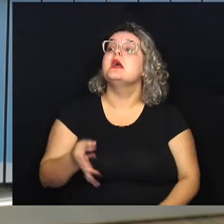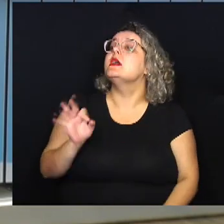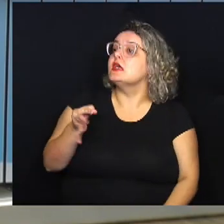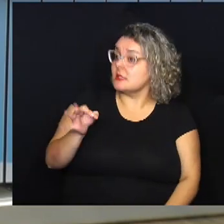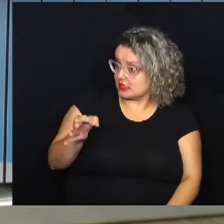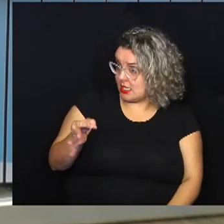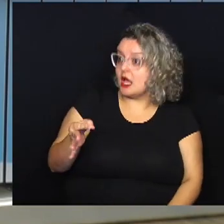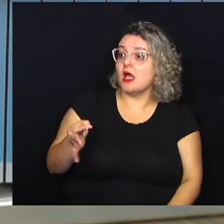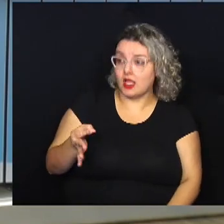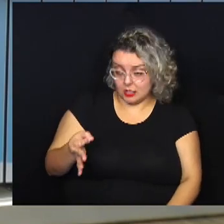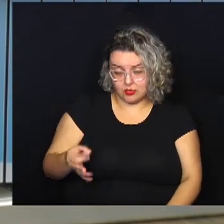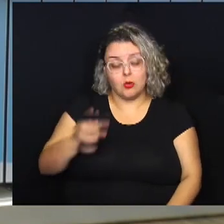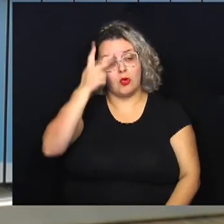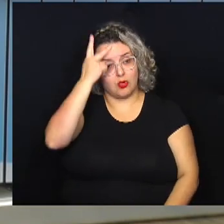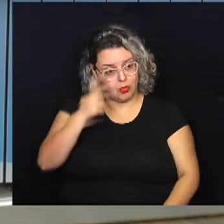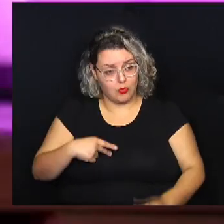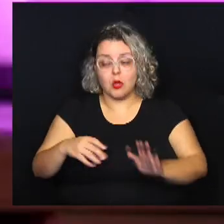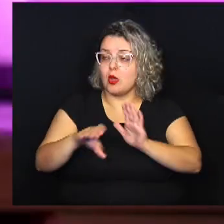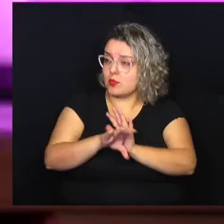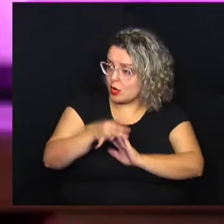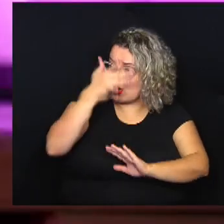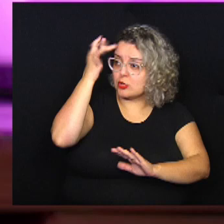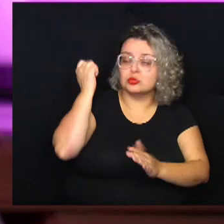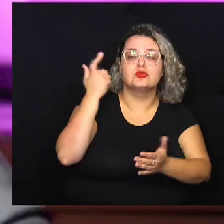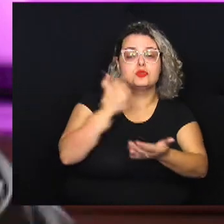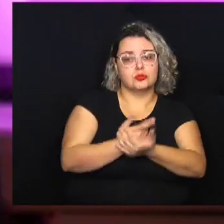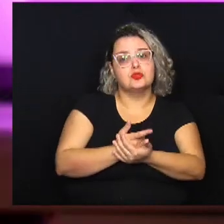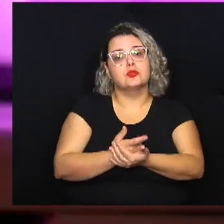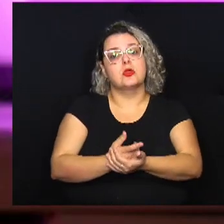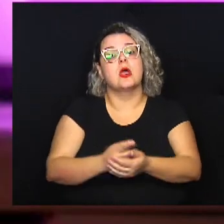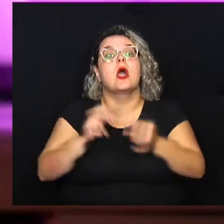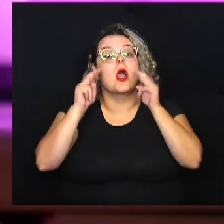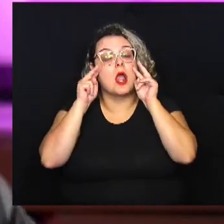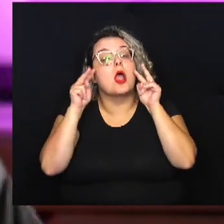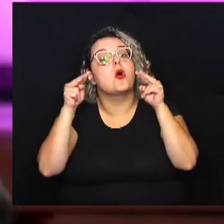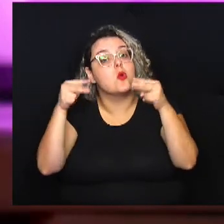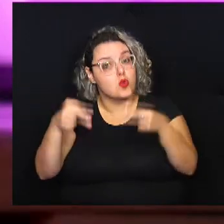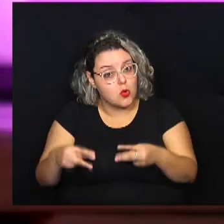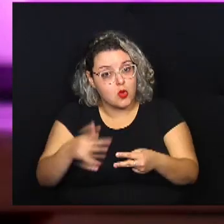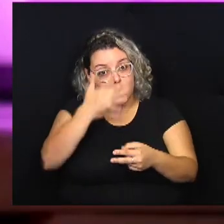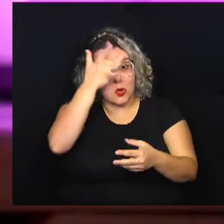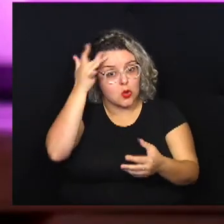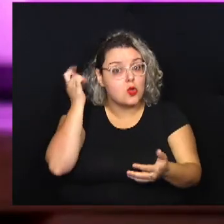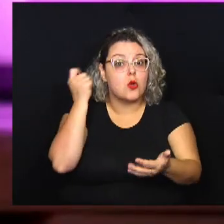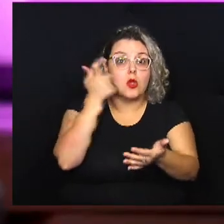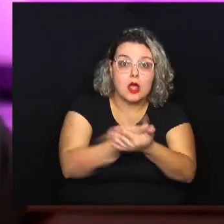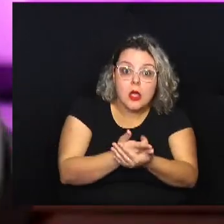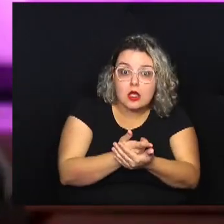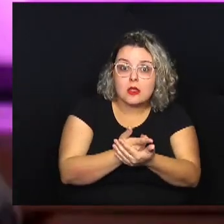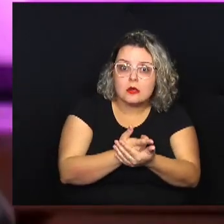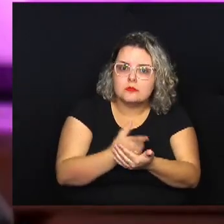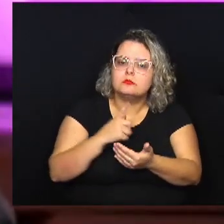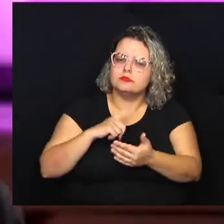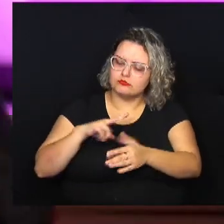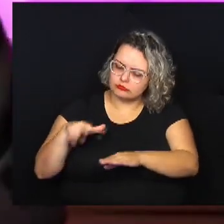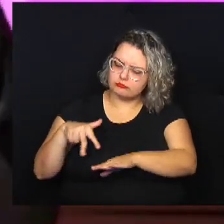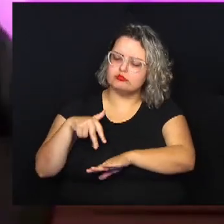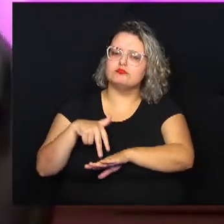Exatamente. O próprio Código de Defesa do Consumidor, ele reconhece que o consumidor ele tem uma posição